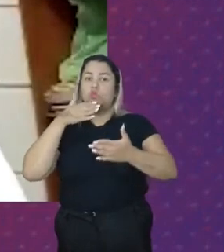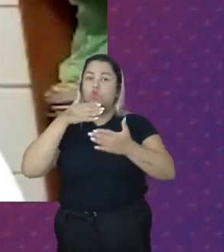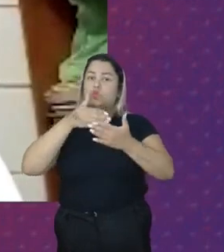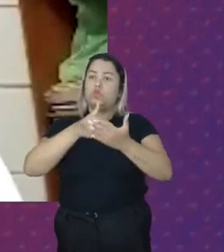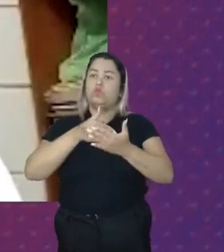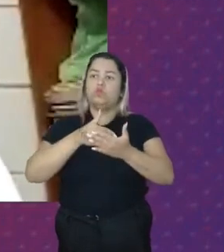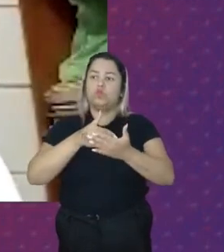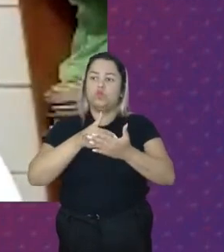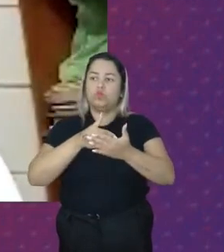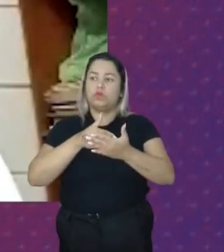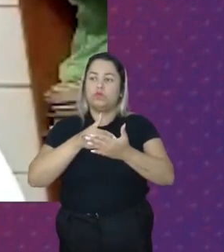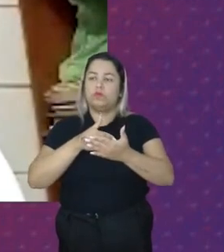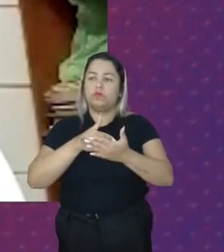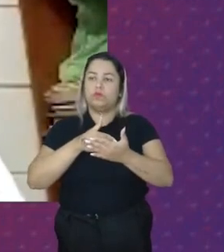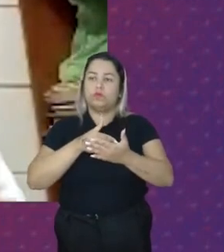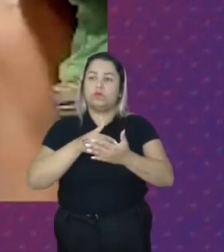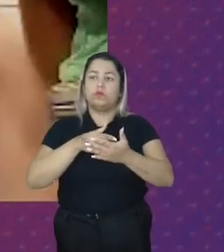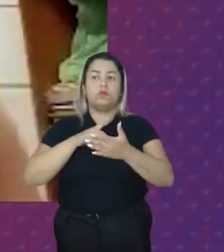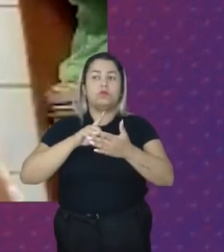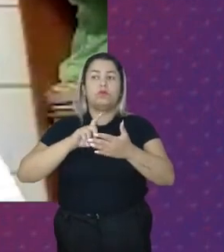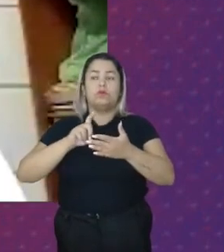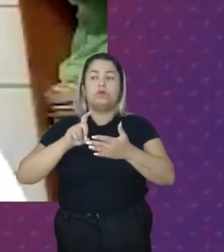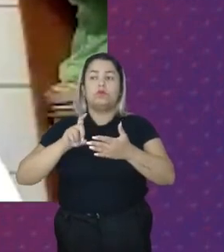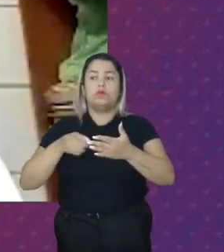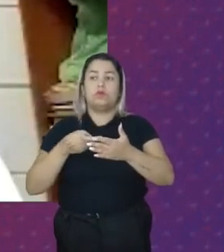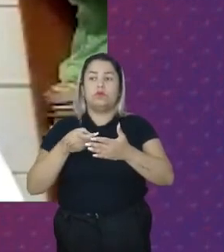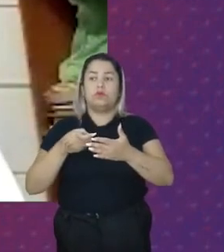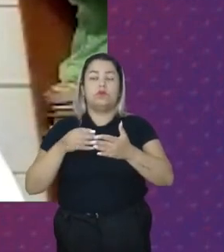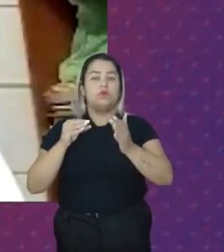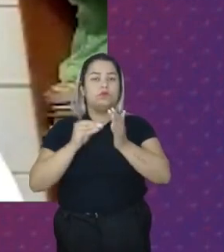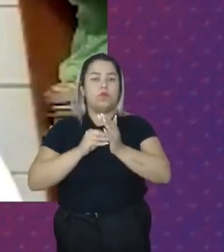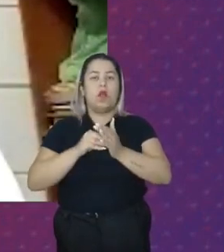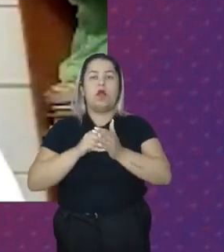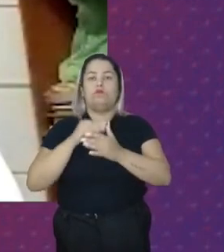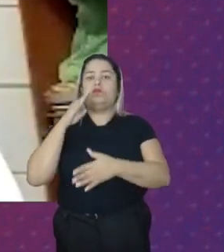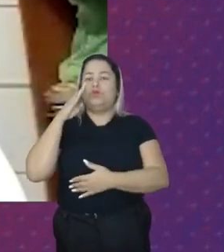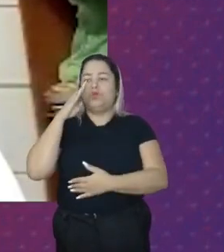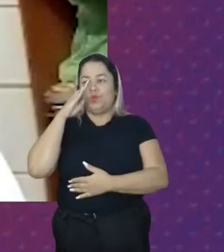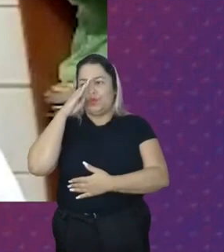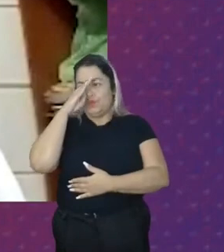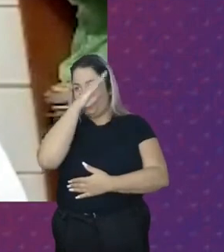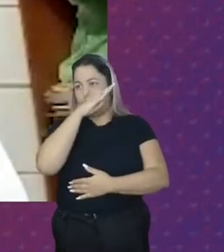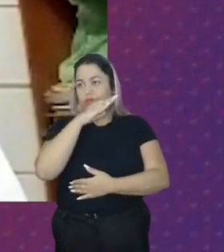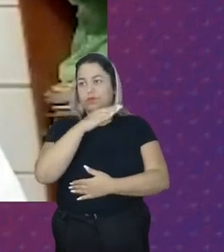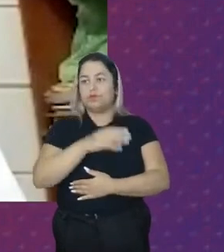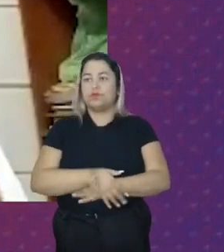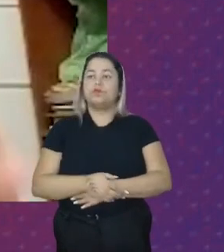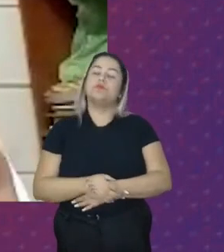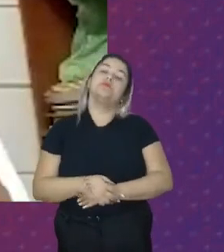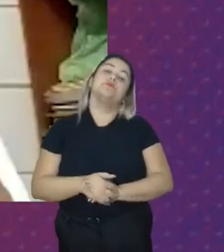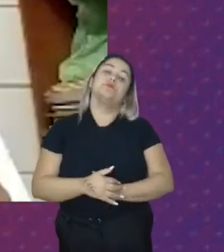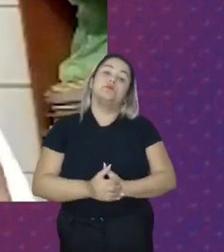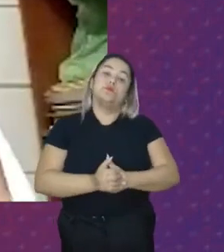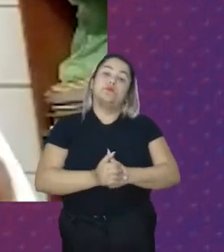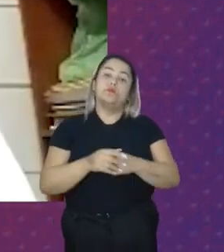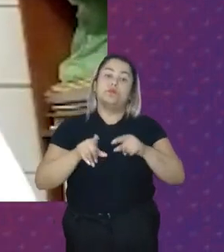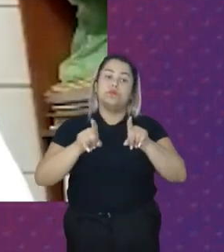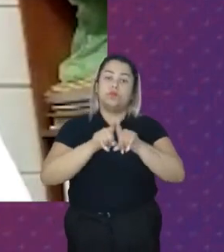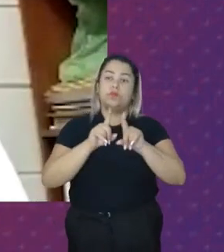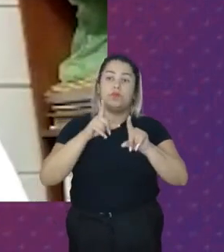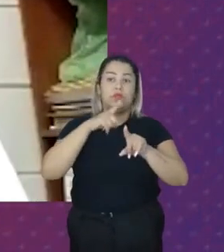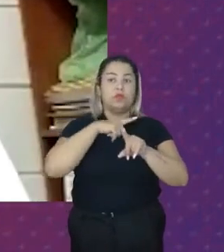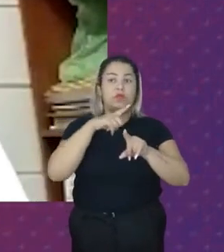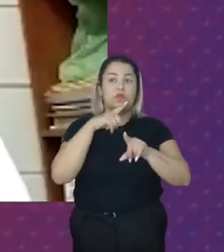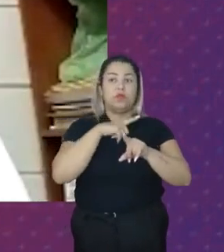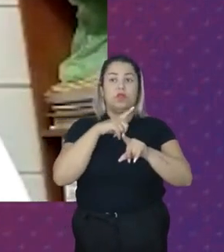Terrível Do ex Desgoverno Então Mais paralelo A isso A gente teve A